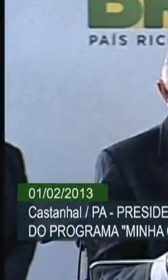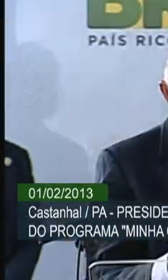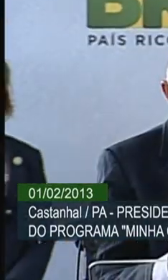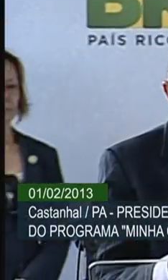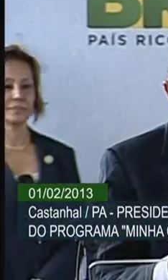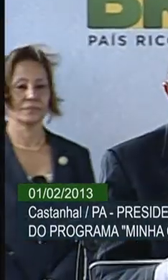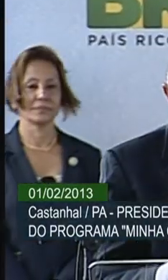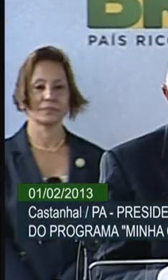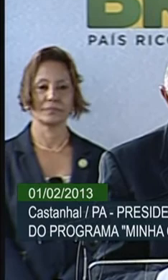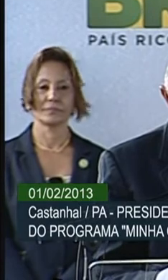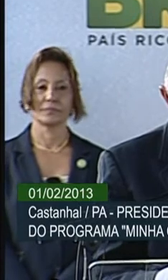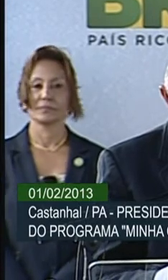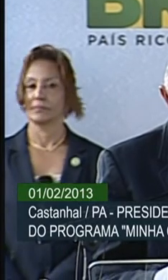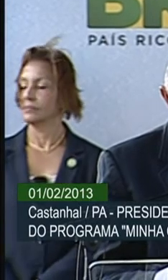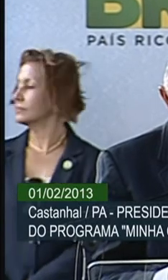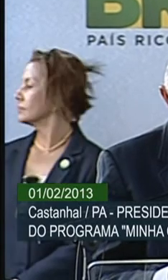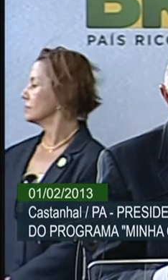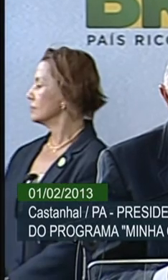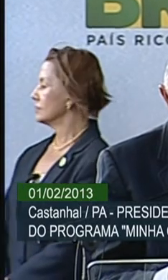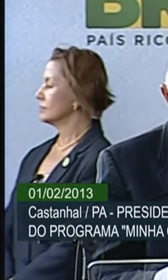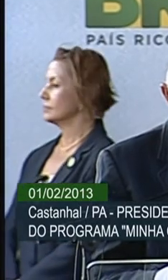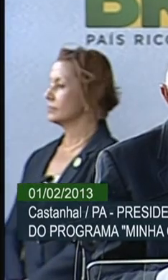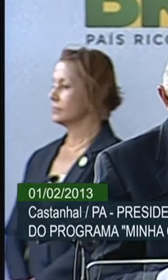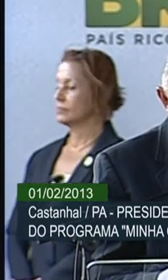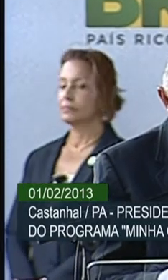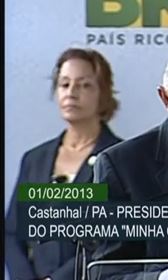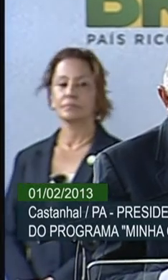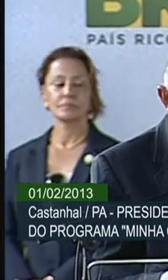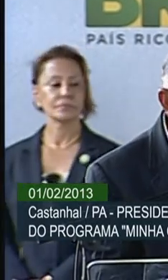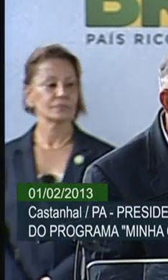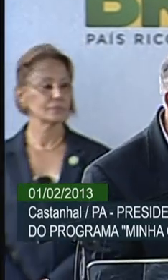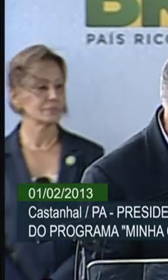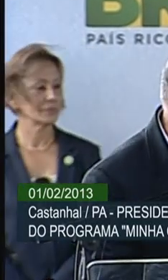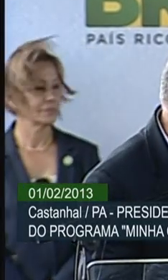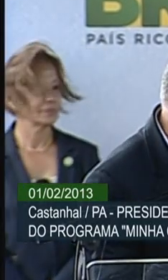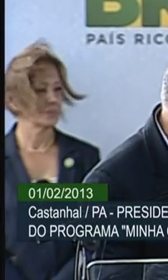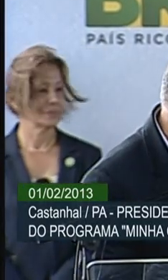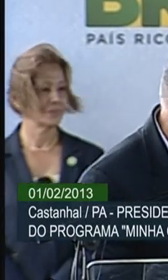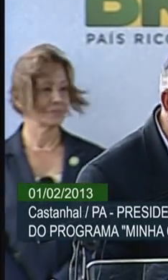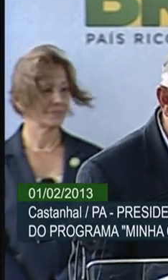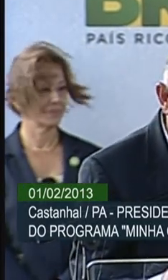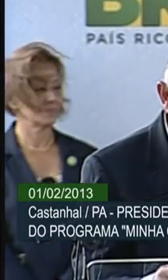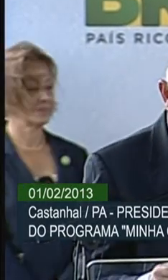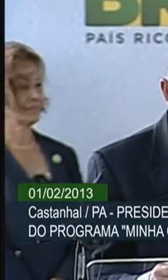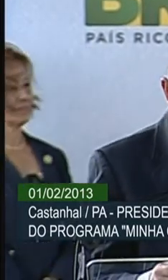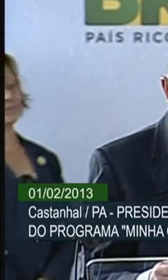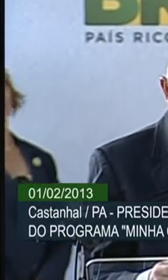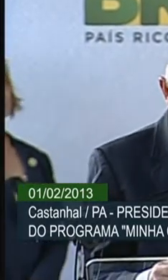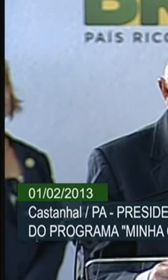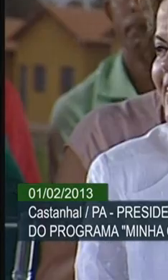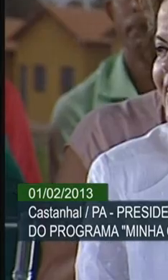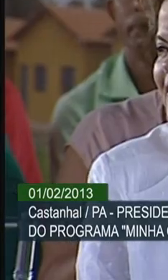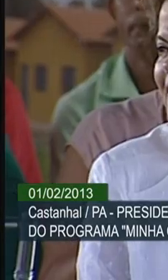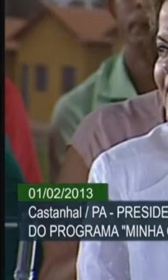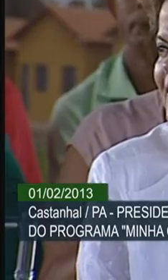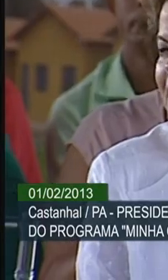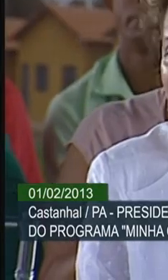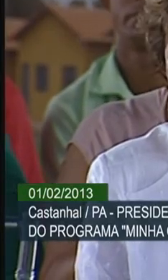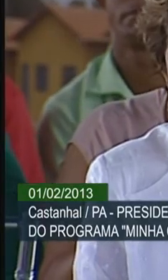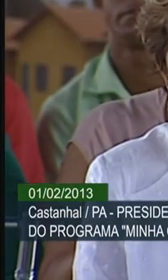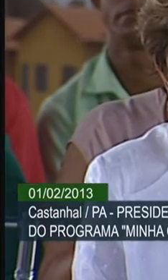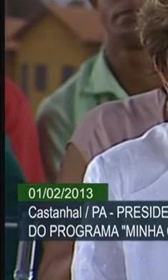Oi gente cima senhora a Dilma Rousseff Presidente da República Federativa do Brasil eu